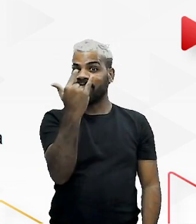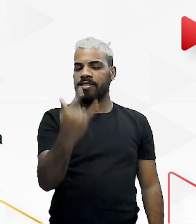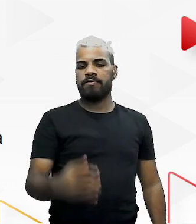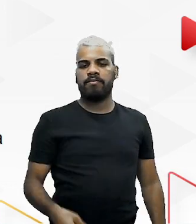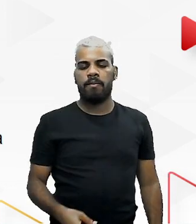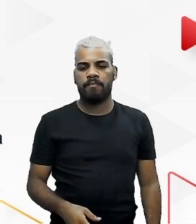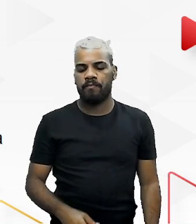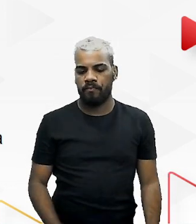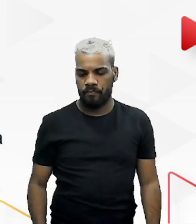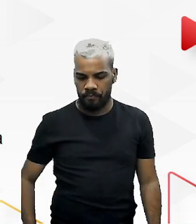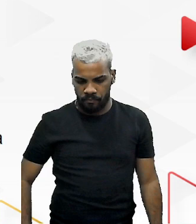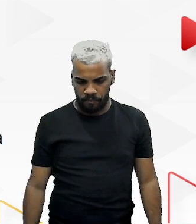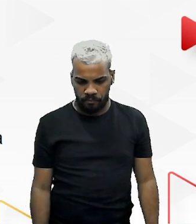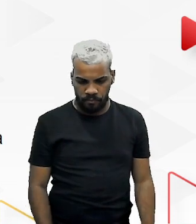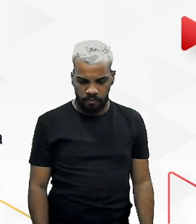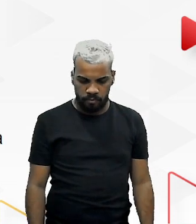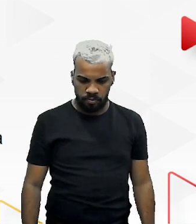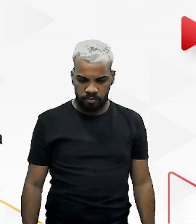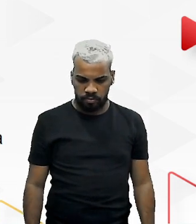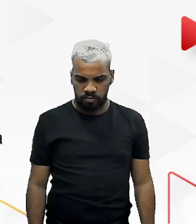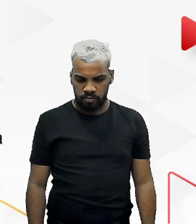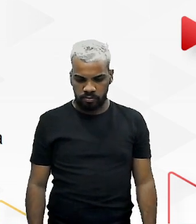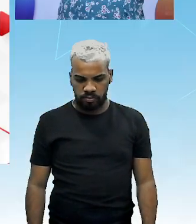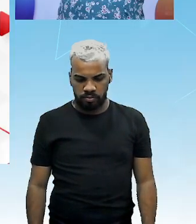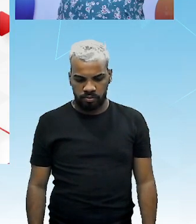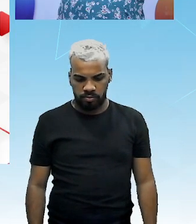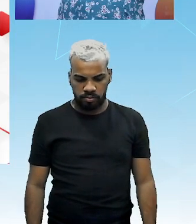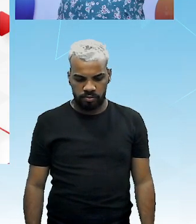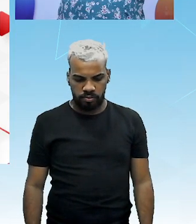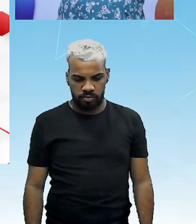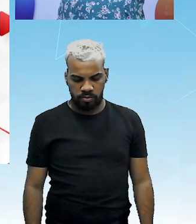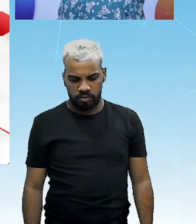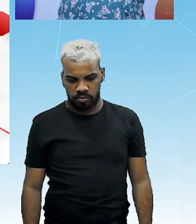Né? Por exemplo, meu Deus,